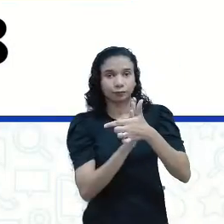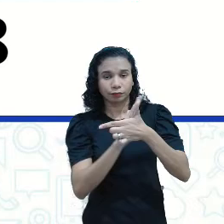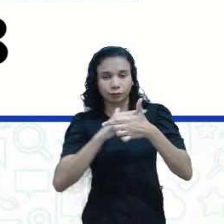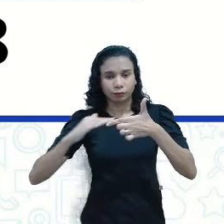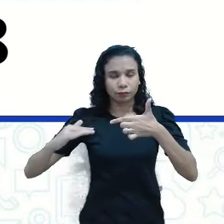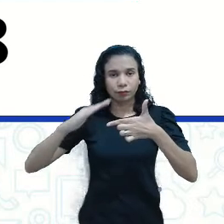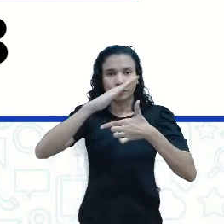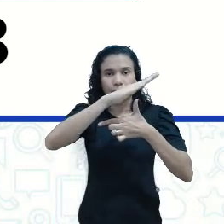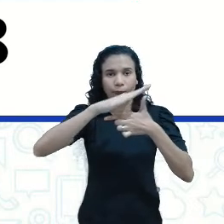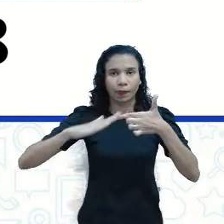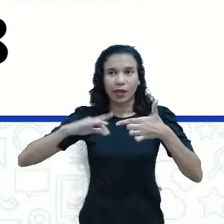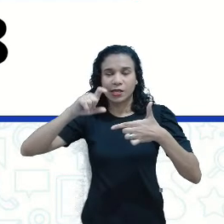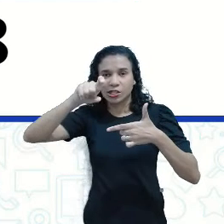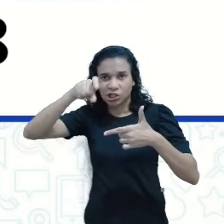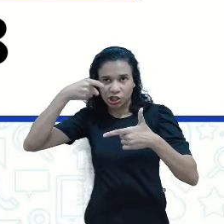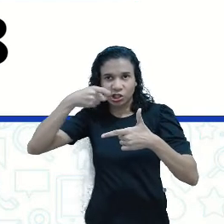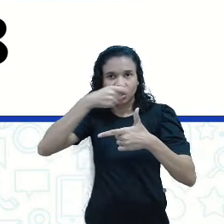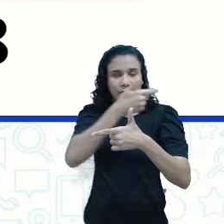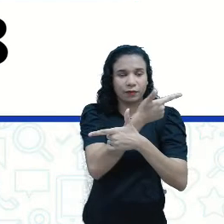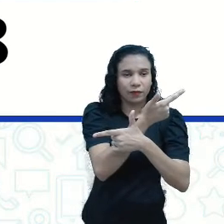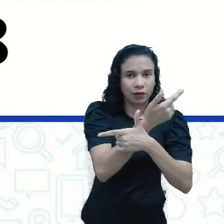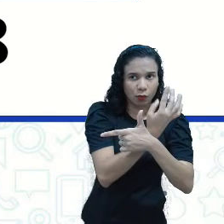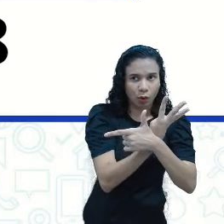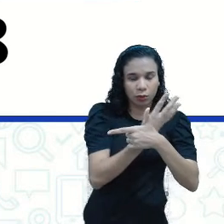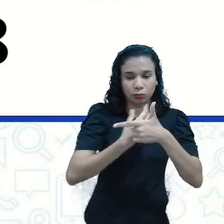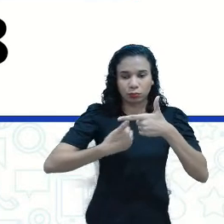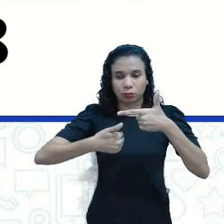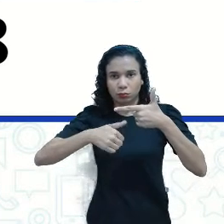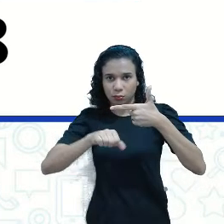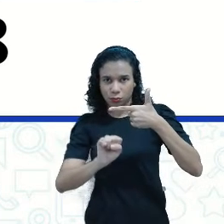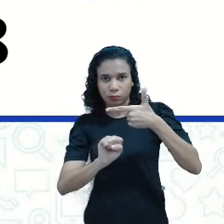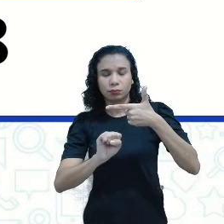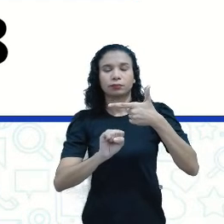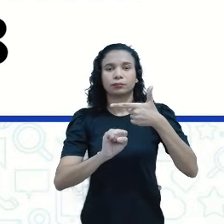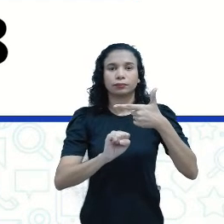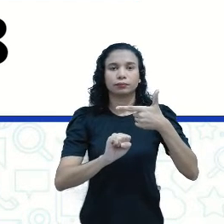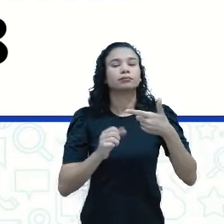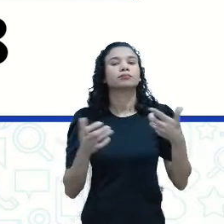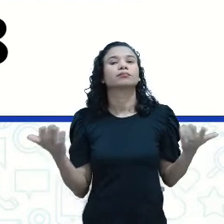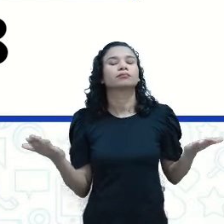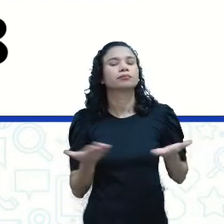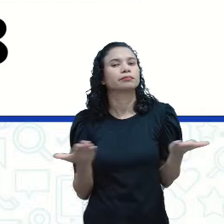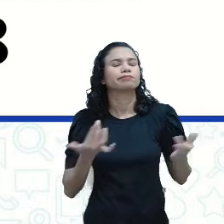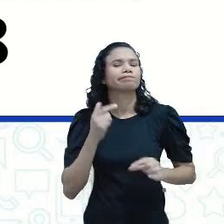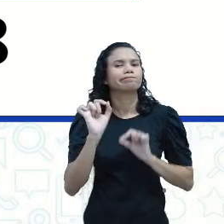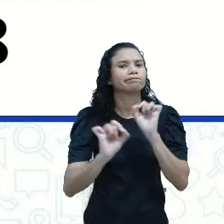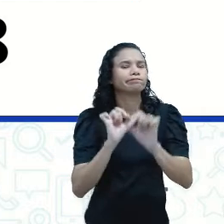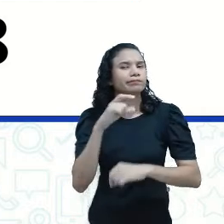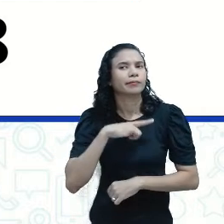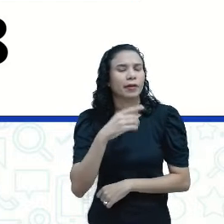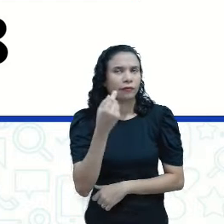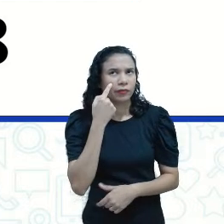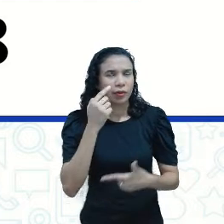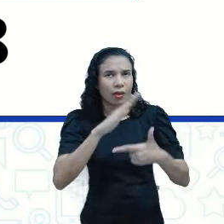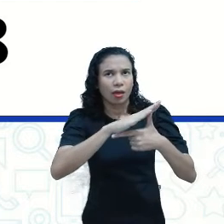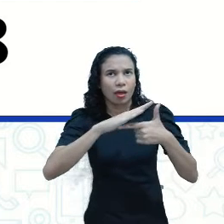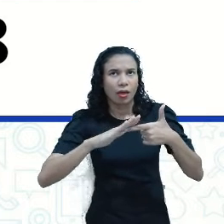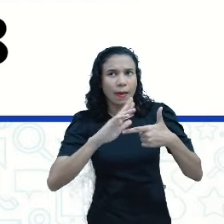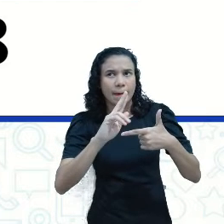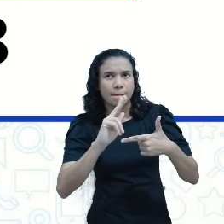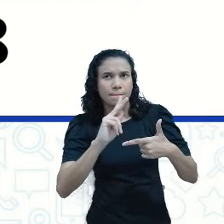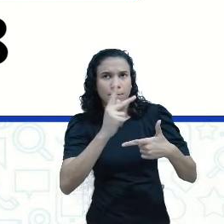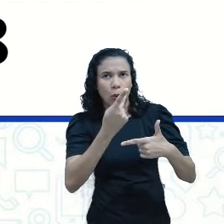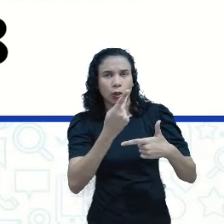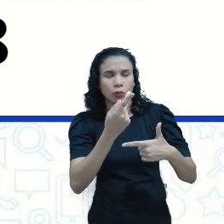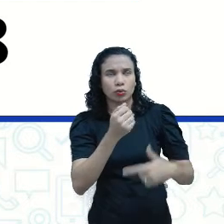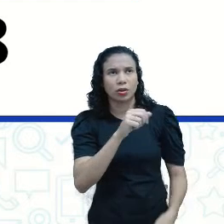ser x, um lado vai ser 24 e o outro vai ser 18. E aí, diz assim, hipotenusa ao quadrado é igual